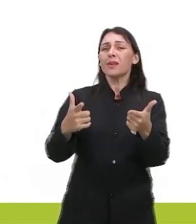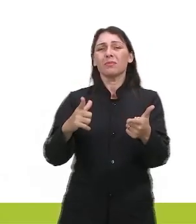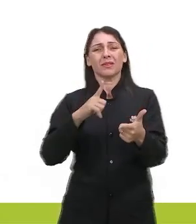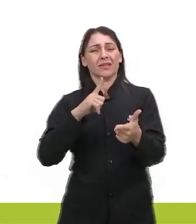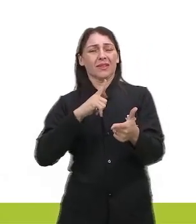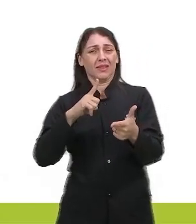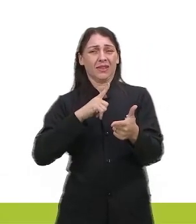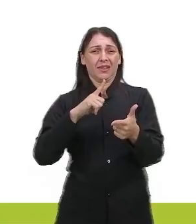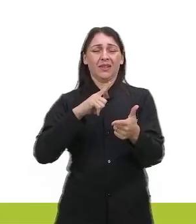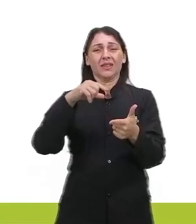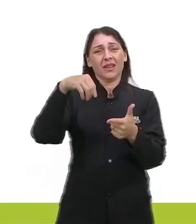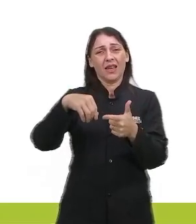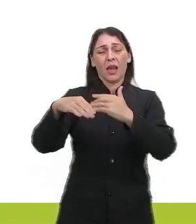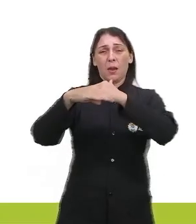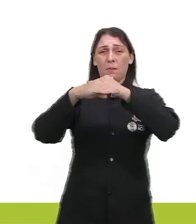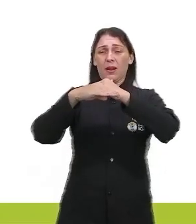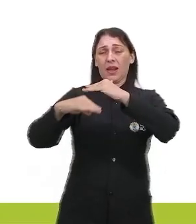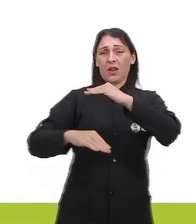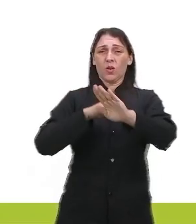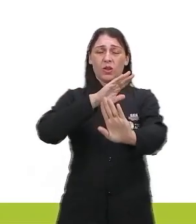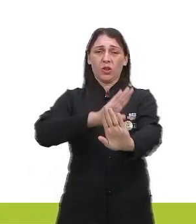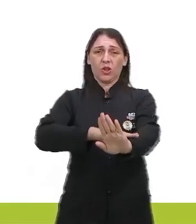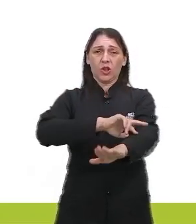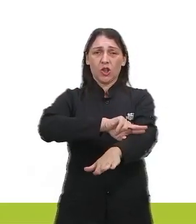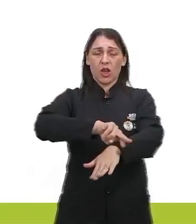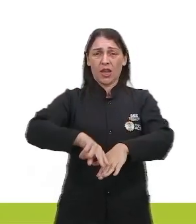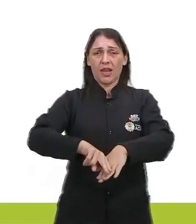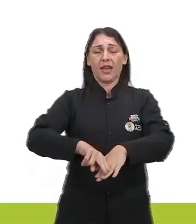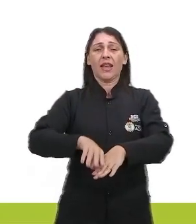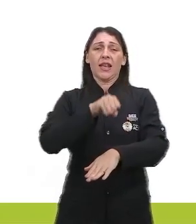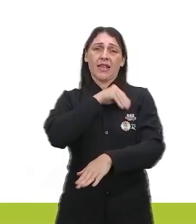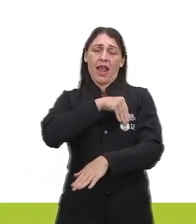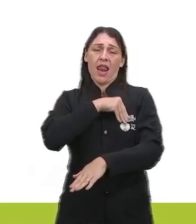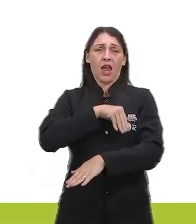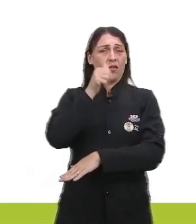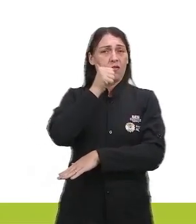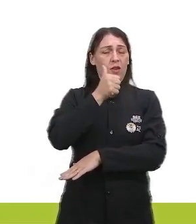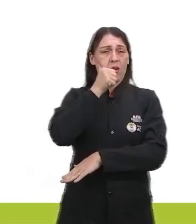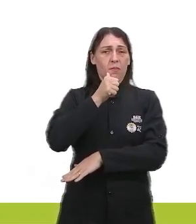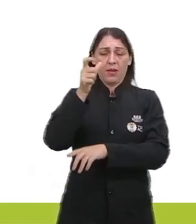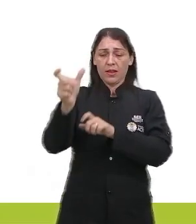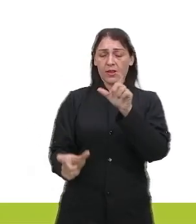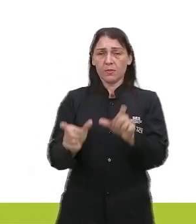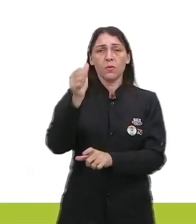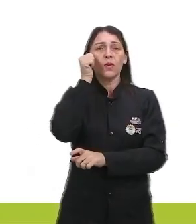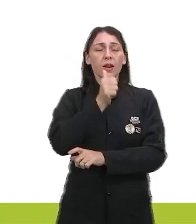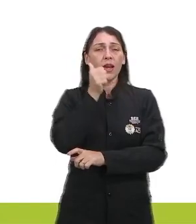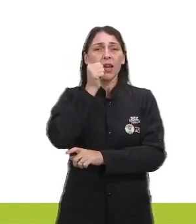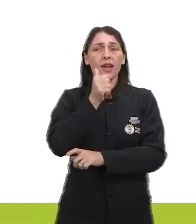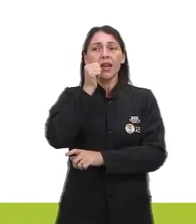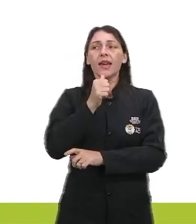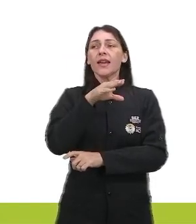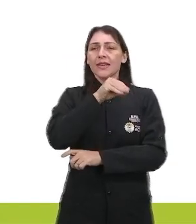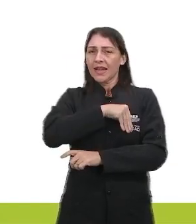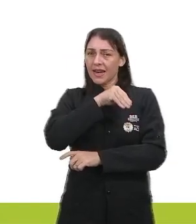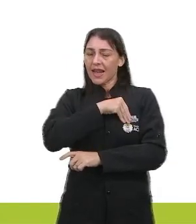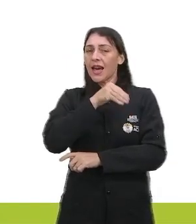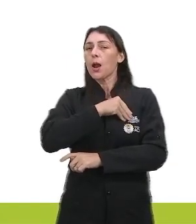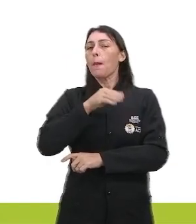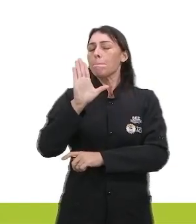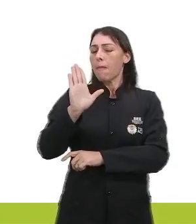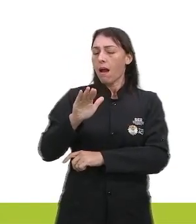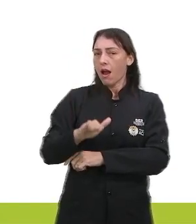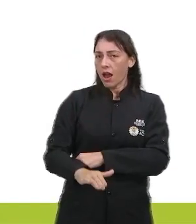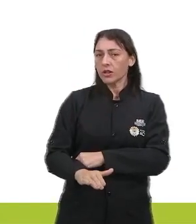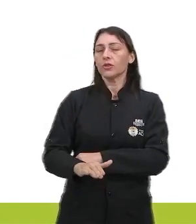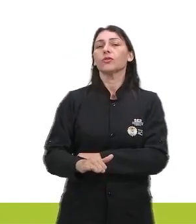os destaques para a desigualdade de gênero? Primeiramente, salários femininos. As atletas mulheres frequentemente recebem salários mais